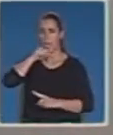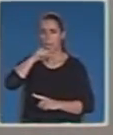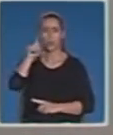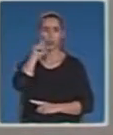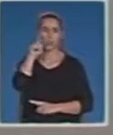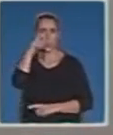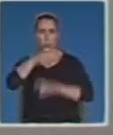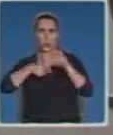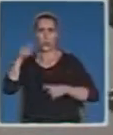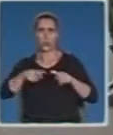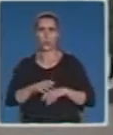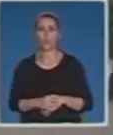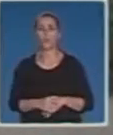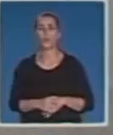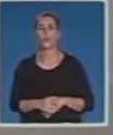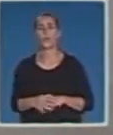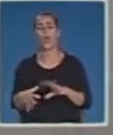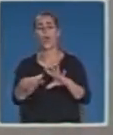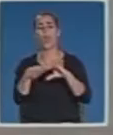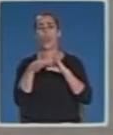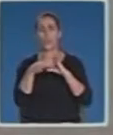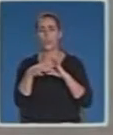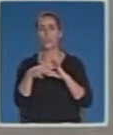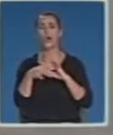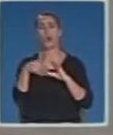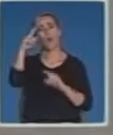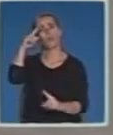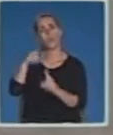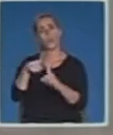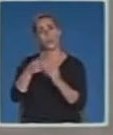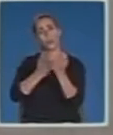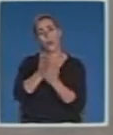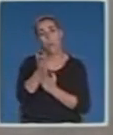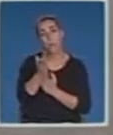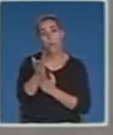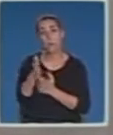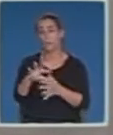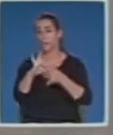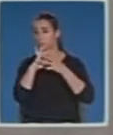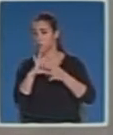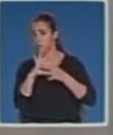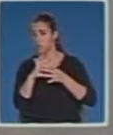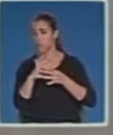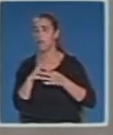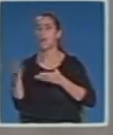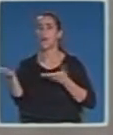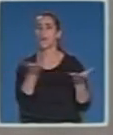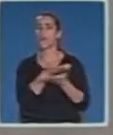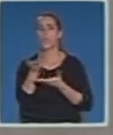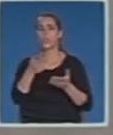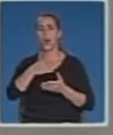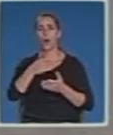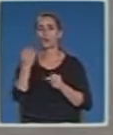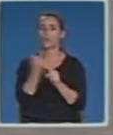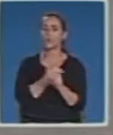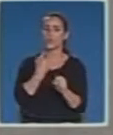proteção civil. Ainda no desígnio da cooperação, é nossa intenção manter e, se possível, reforçar a desejável e permanente interação com as forças e